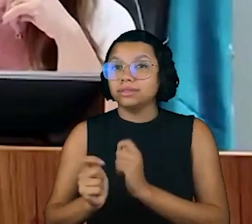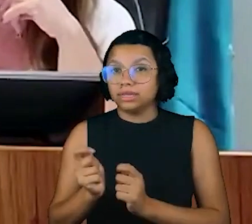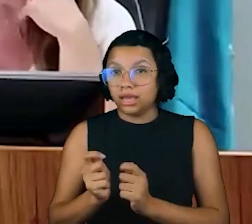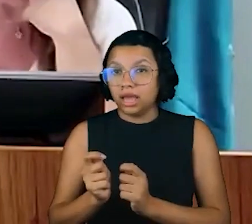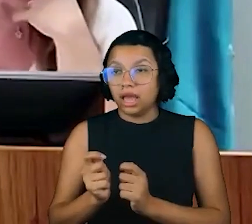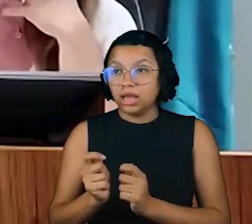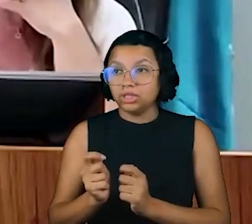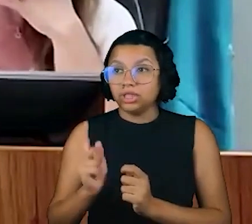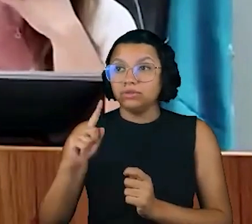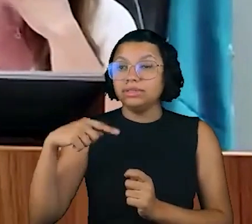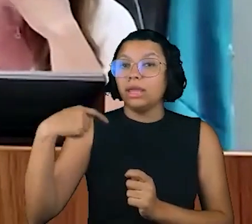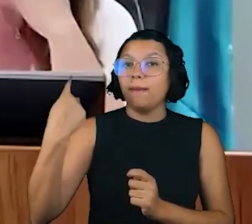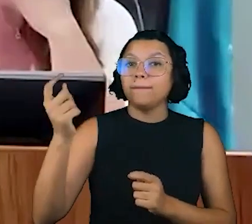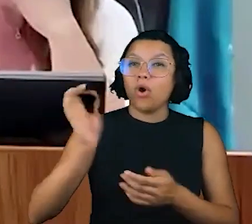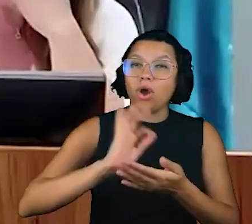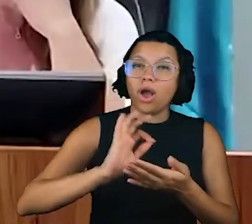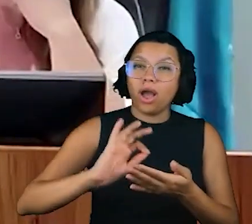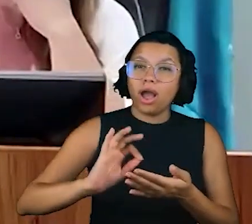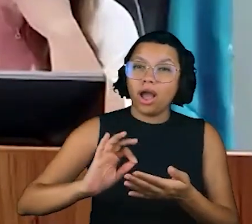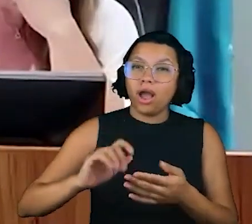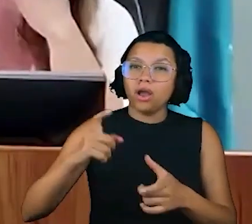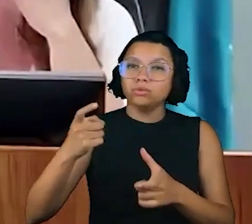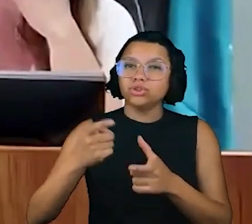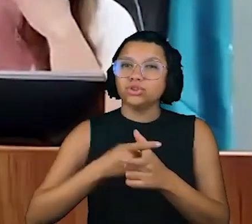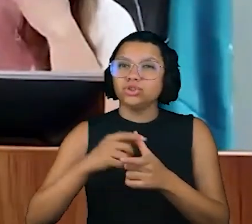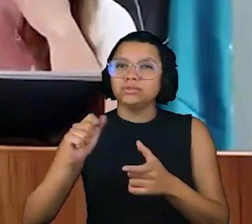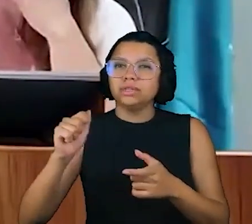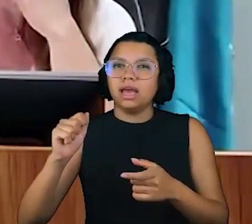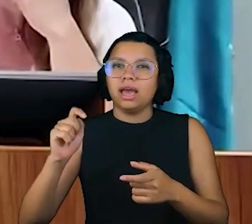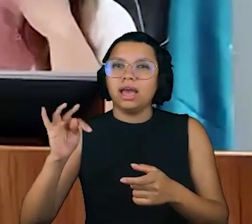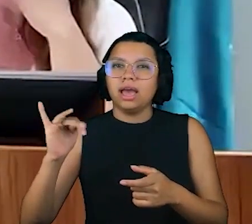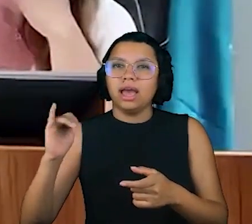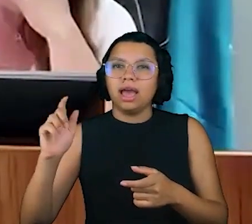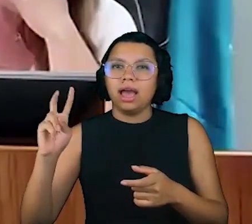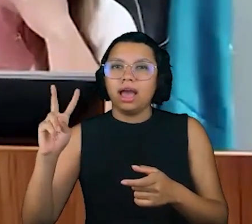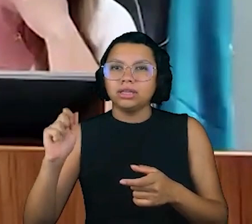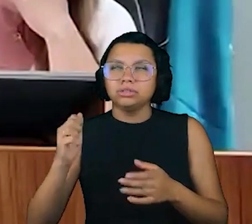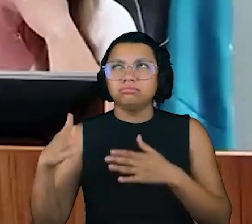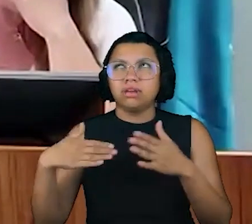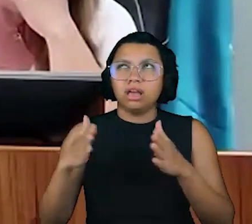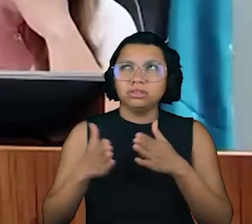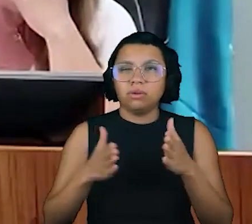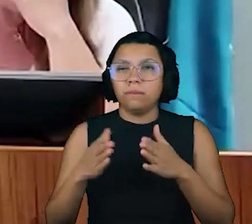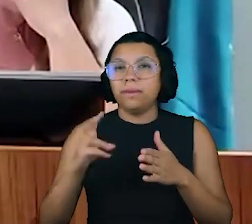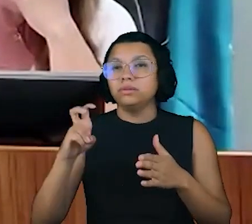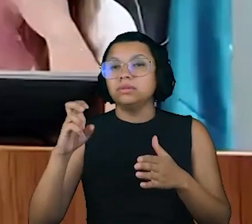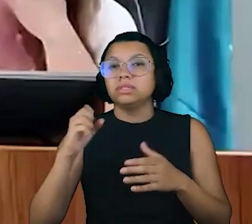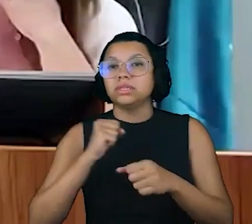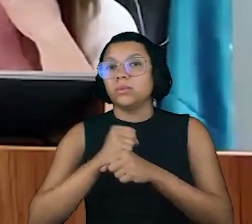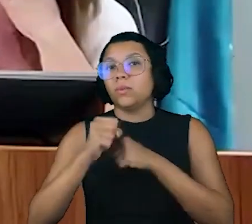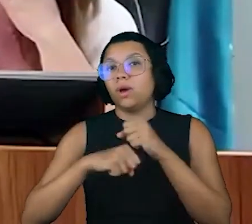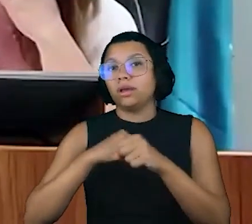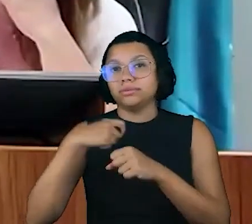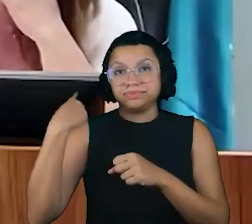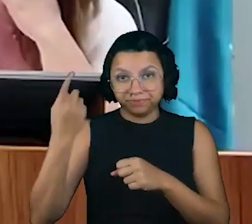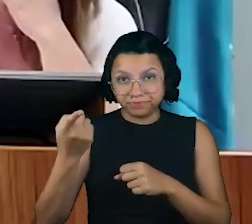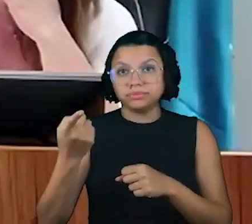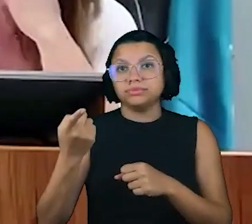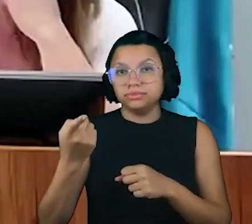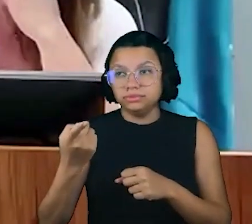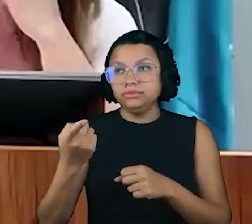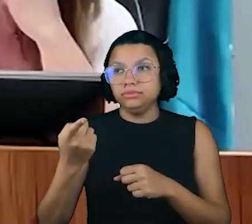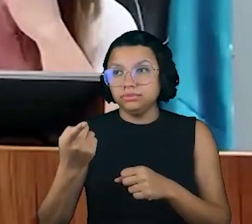em dívida ativa, mais ou menos uns 5 anos depois, porque está suspenso enquanto o processo administrativo está pendente, né? E aí